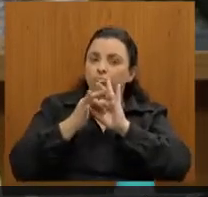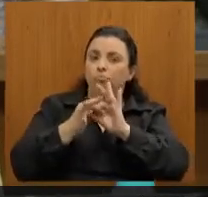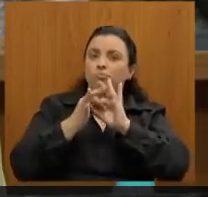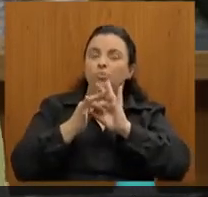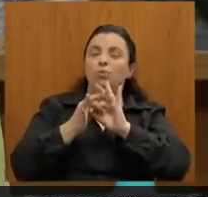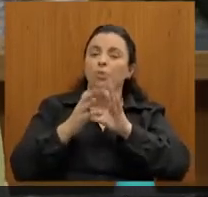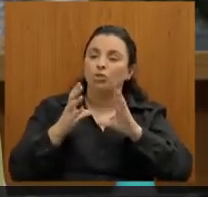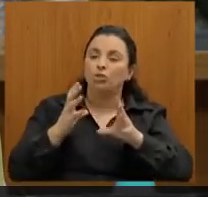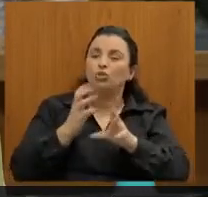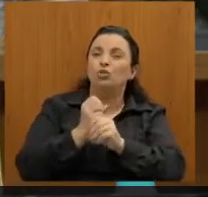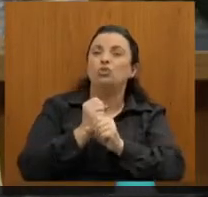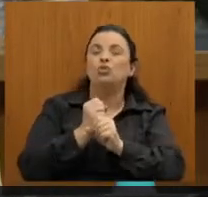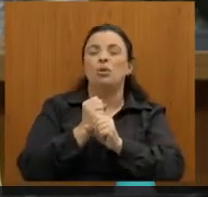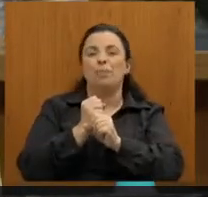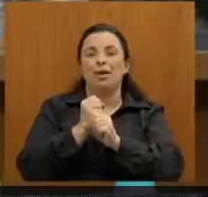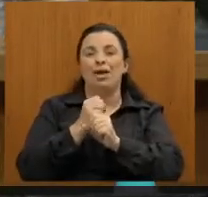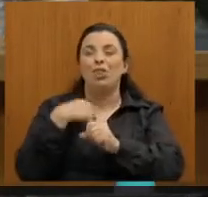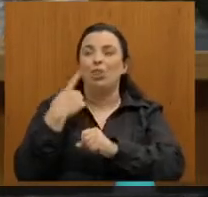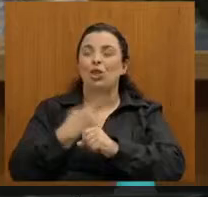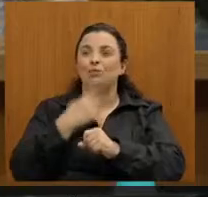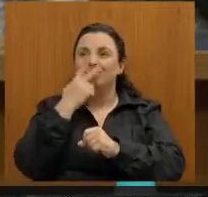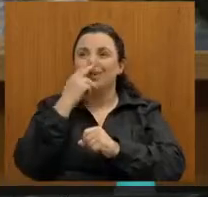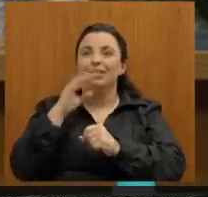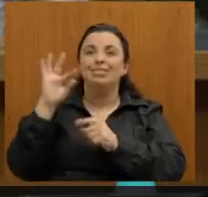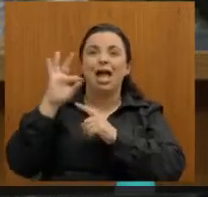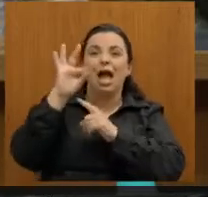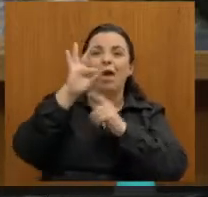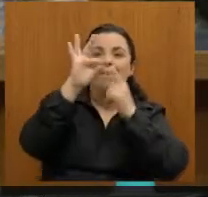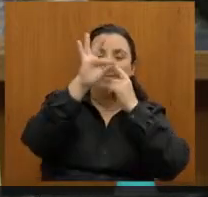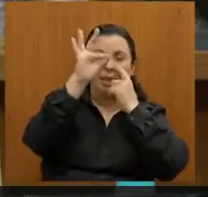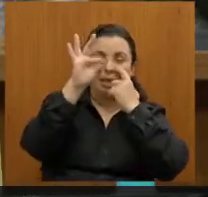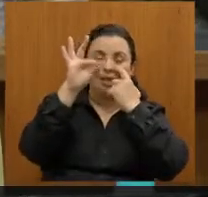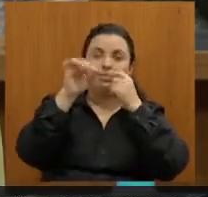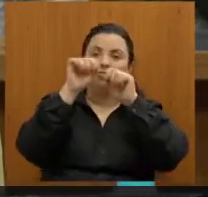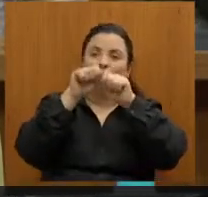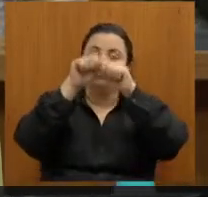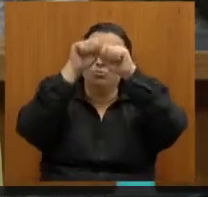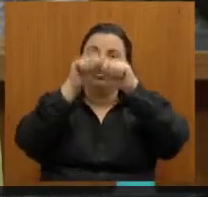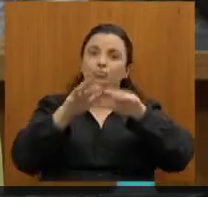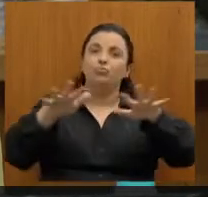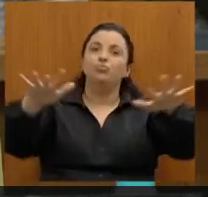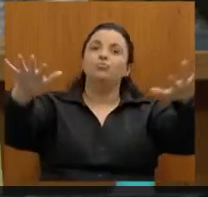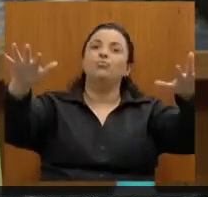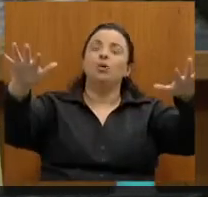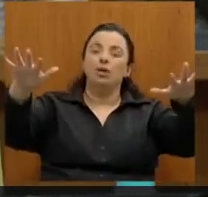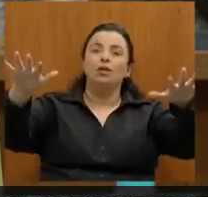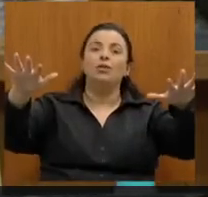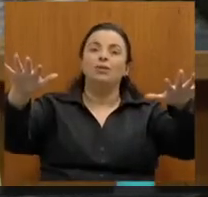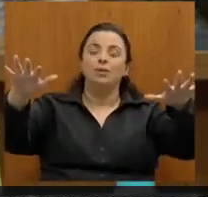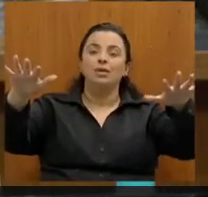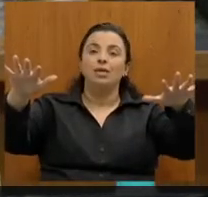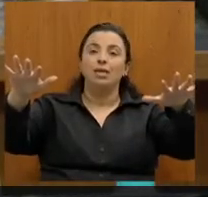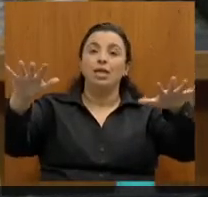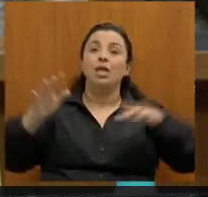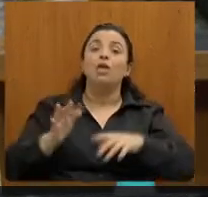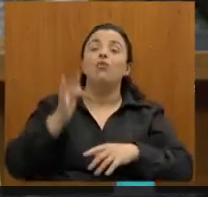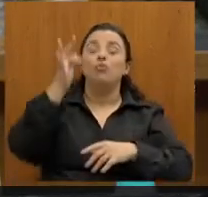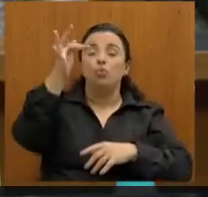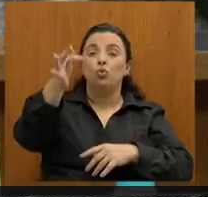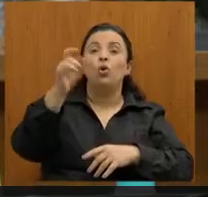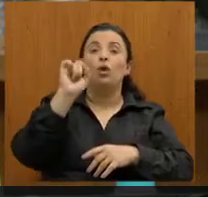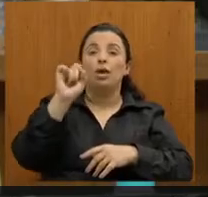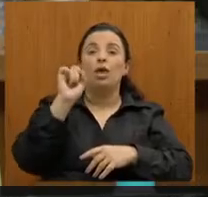frutificarmos né somos abelhas aqui para frutificar polinizar recolher uma